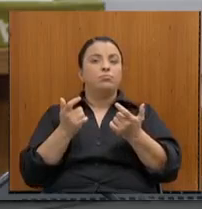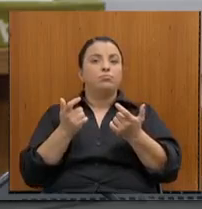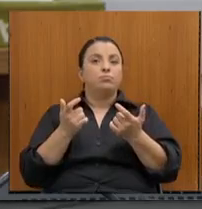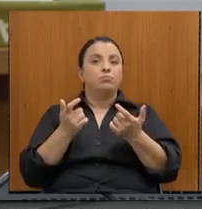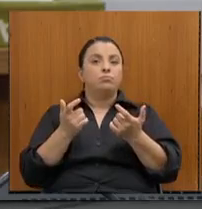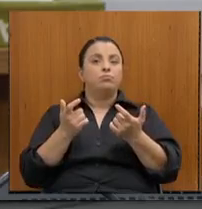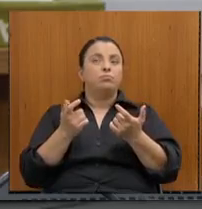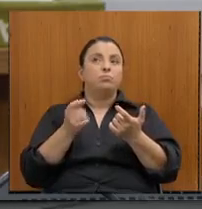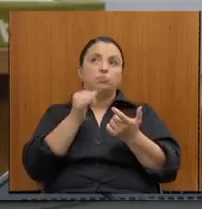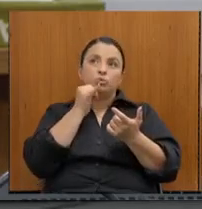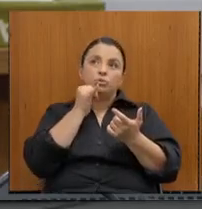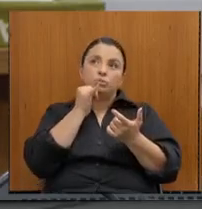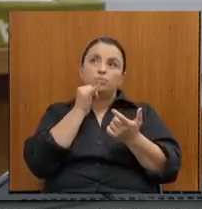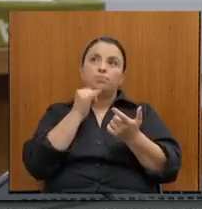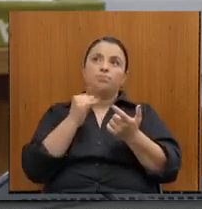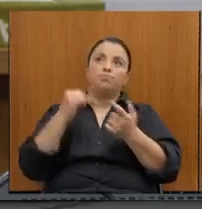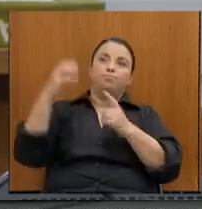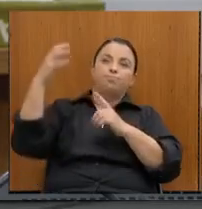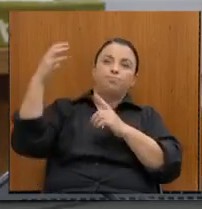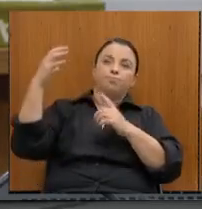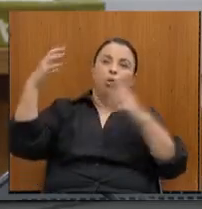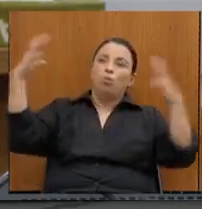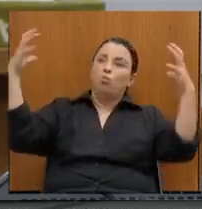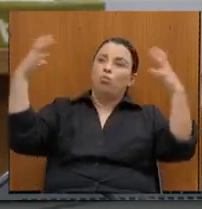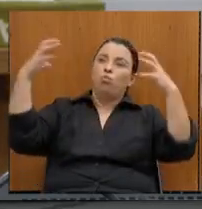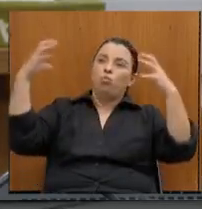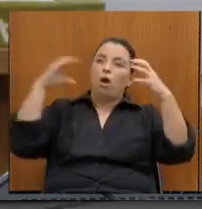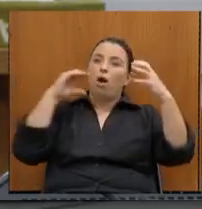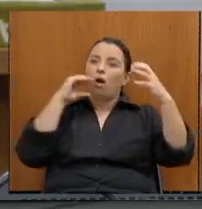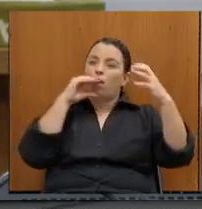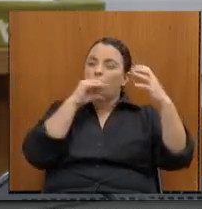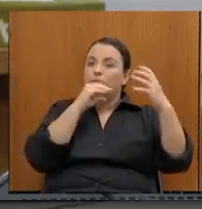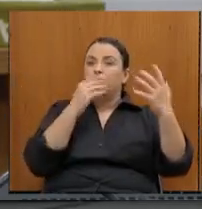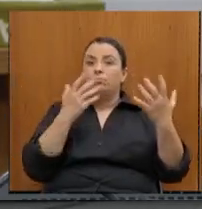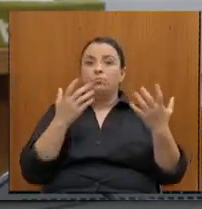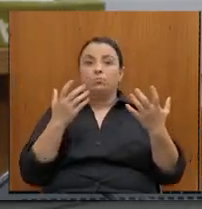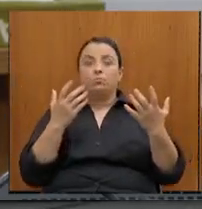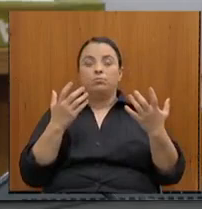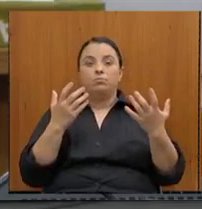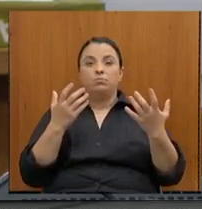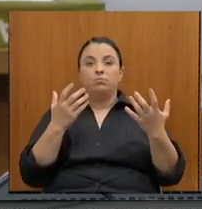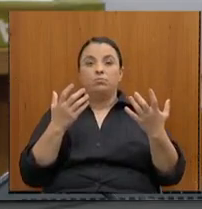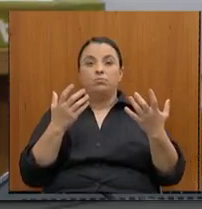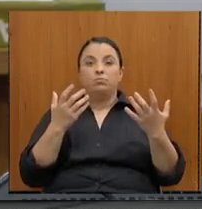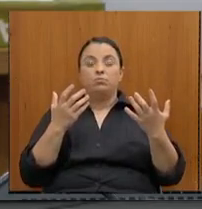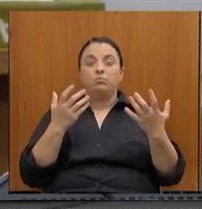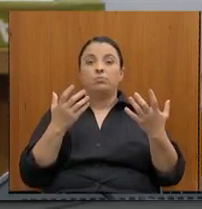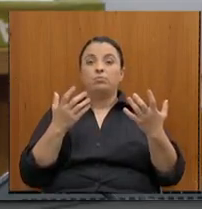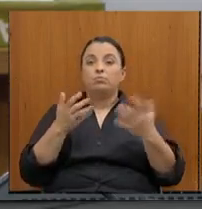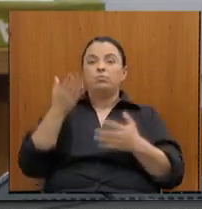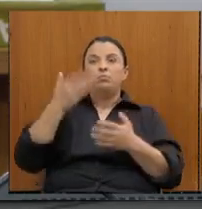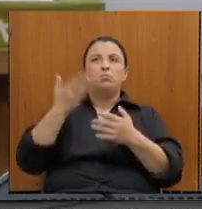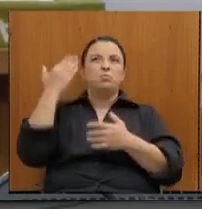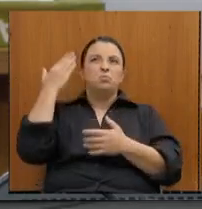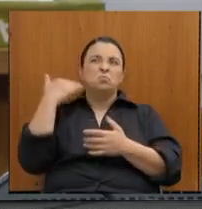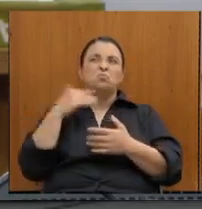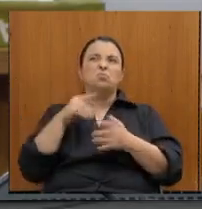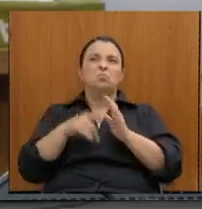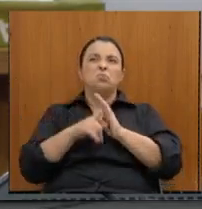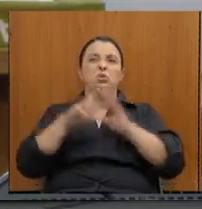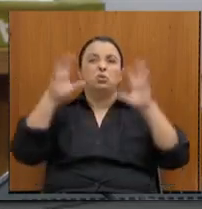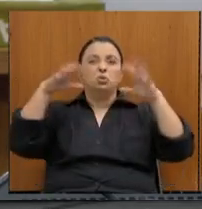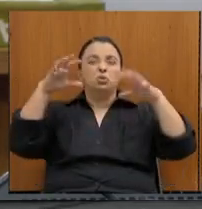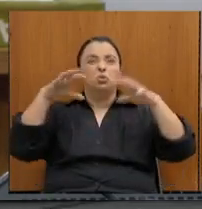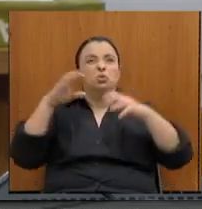deve ser do aquecimento global onde o as chuvas ficarão muito mais complicada nossa região que chovia 1700 2000m